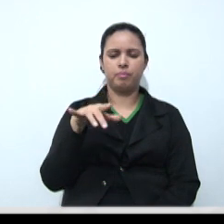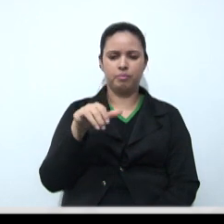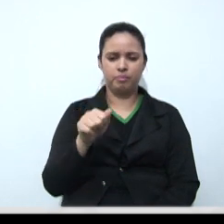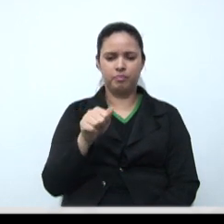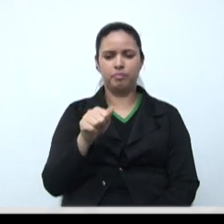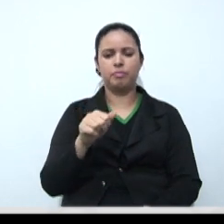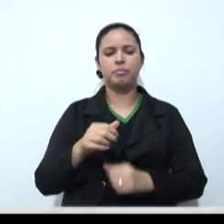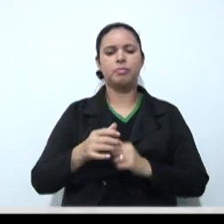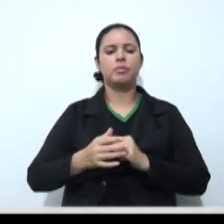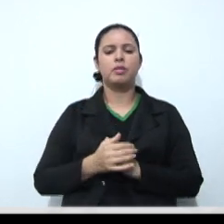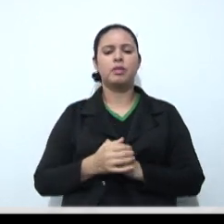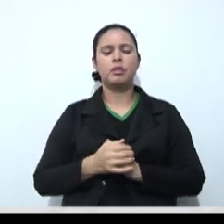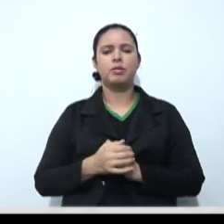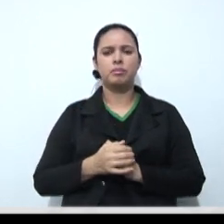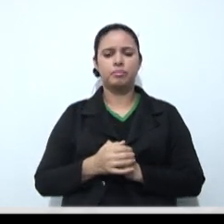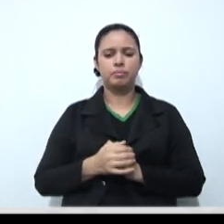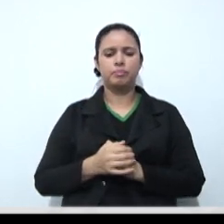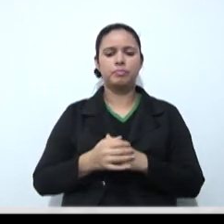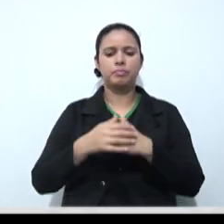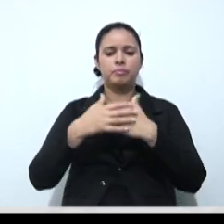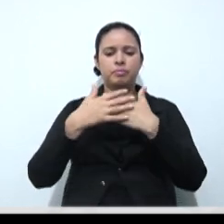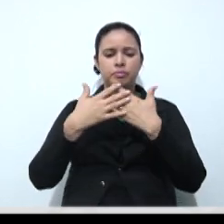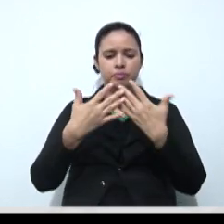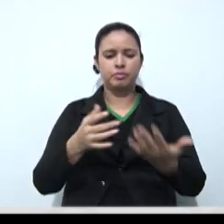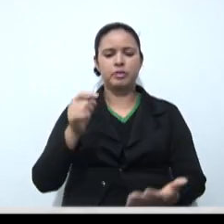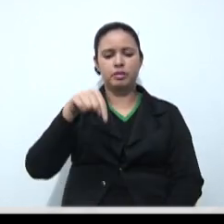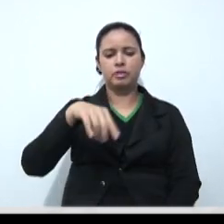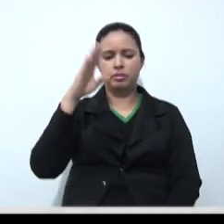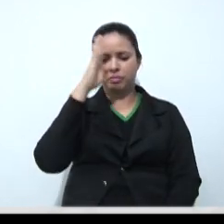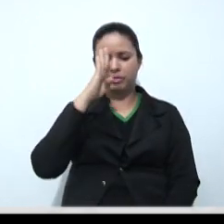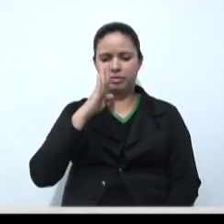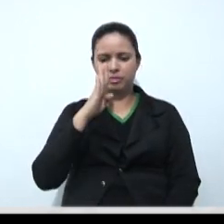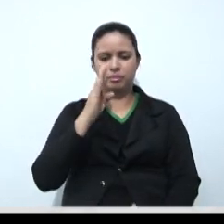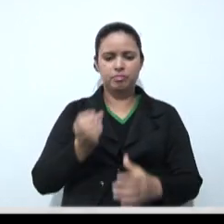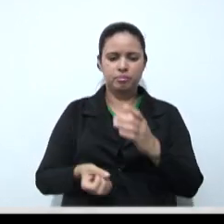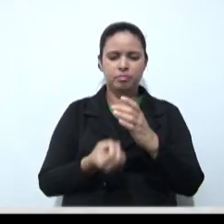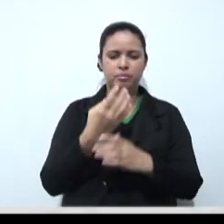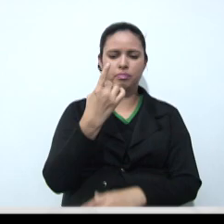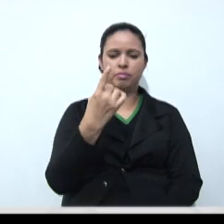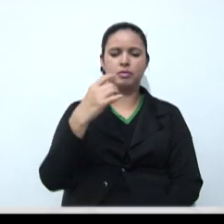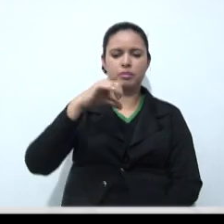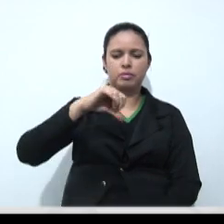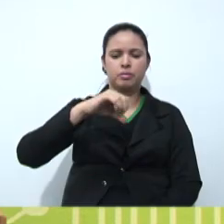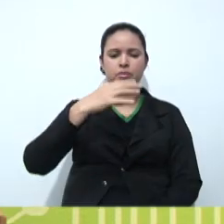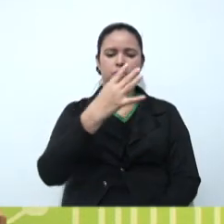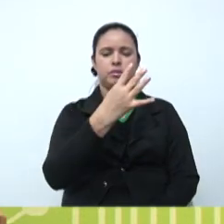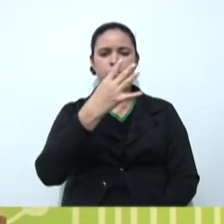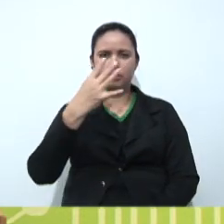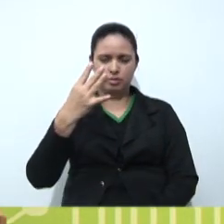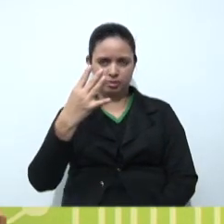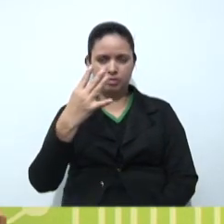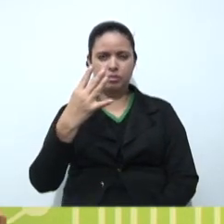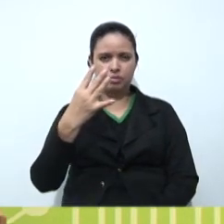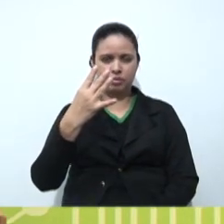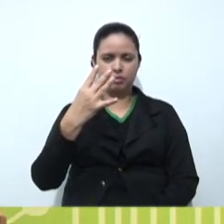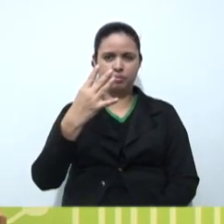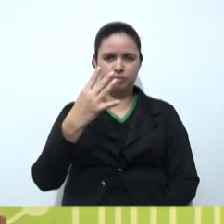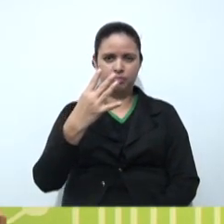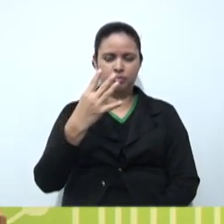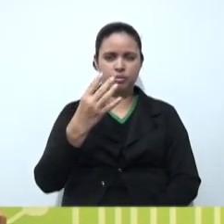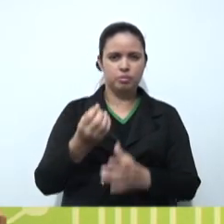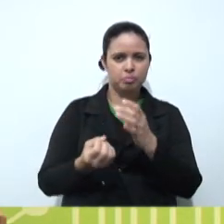seja, 23 anos depois da recomendação da OIT. E isso tem muito a ver, né, pode voltar aqui para mim, com a questão